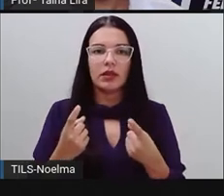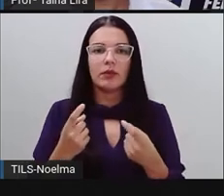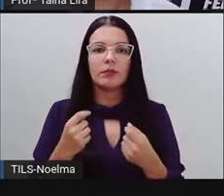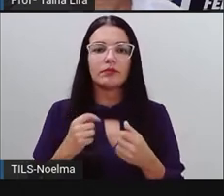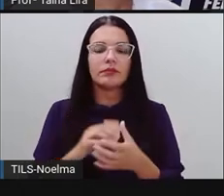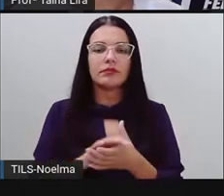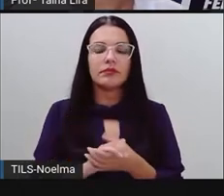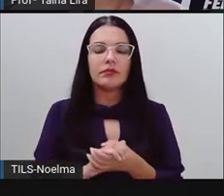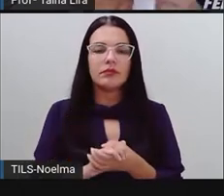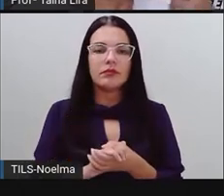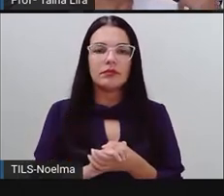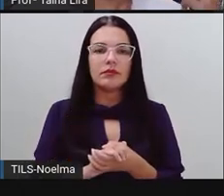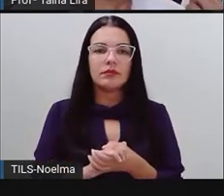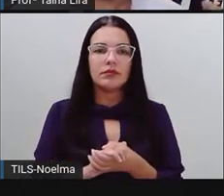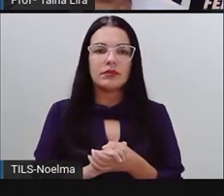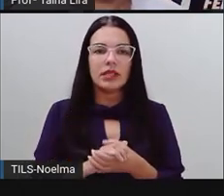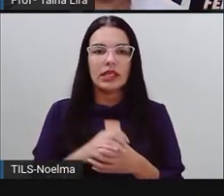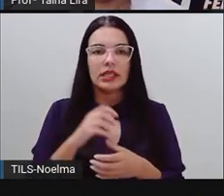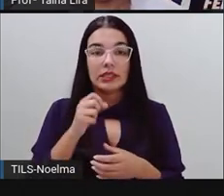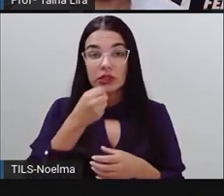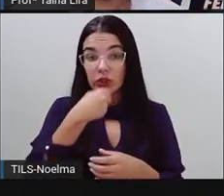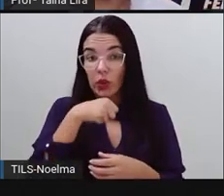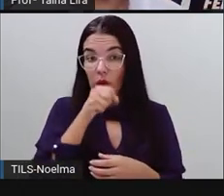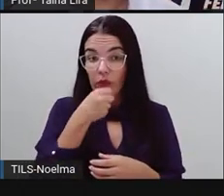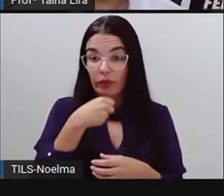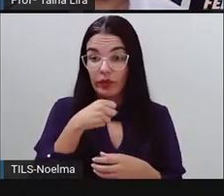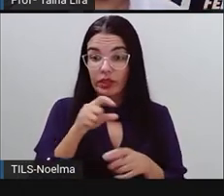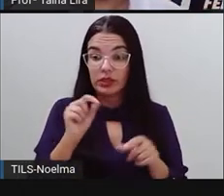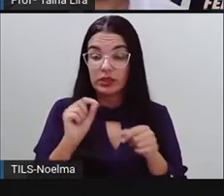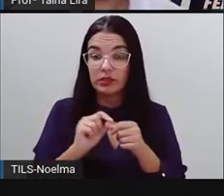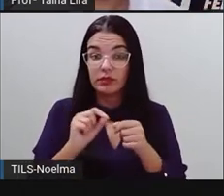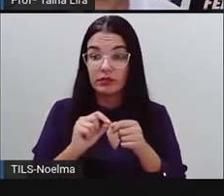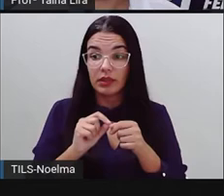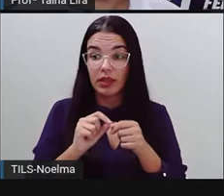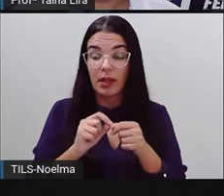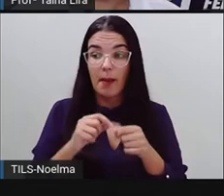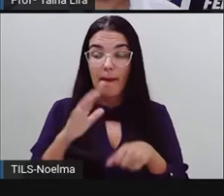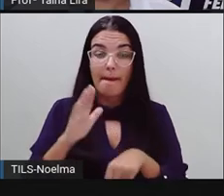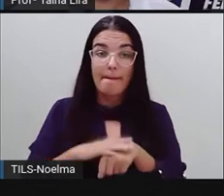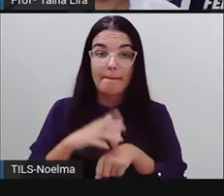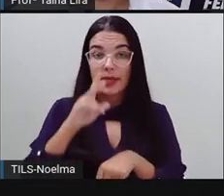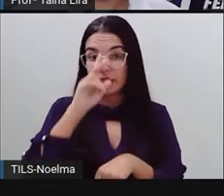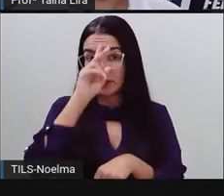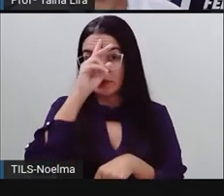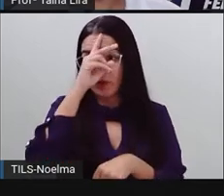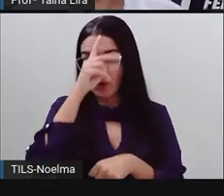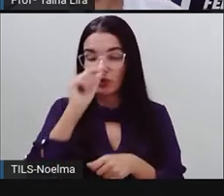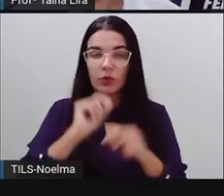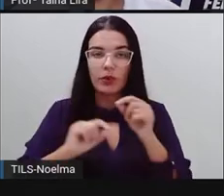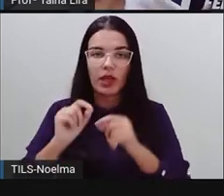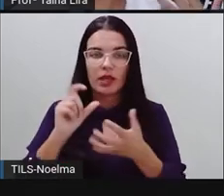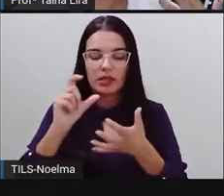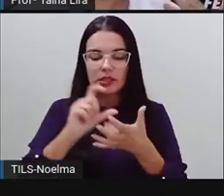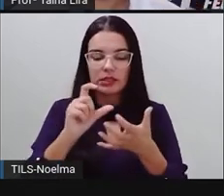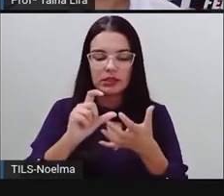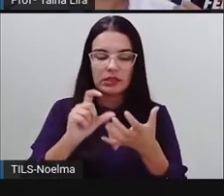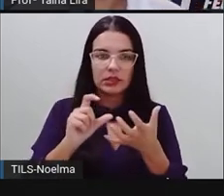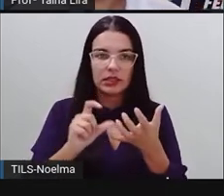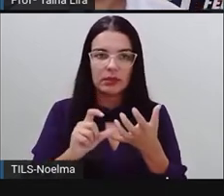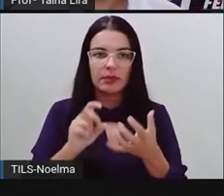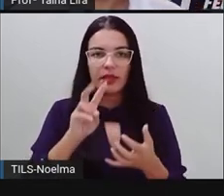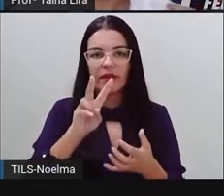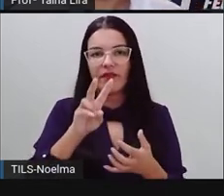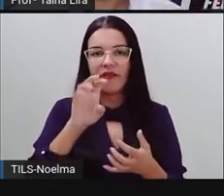sorvete então sorvete a sílaba mais forte não essa sílaba final aqui até é a